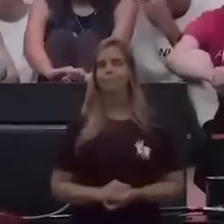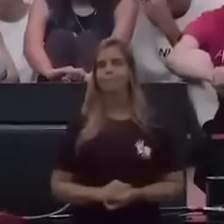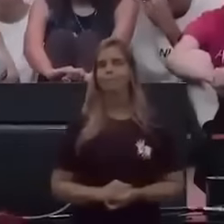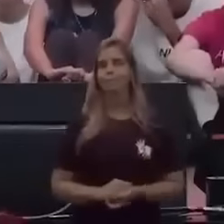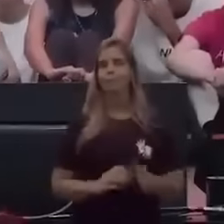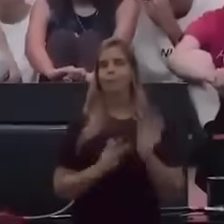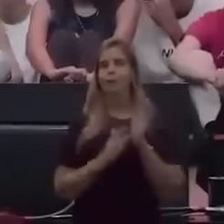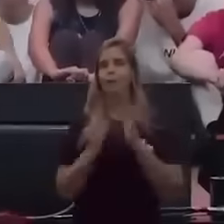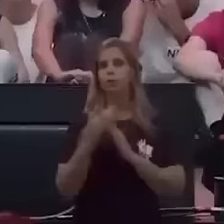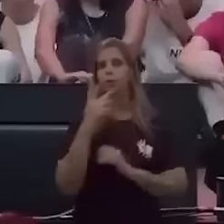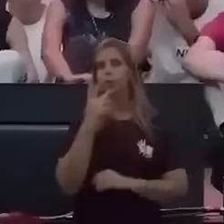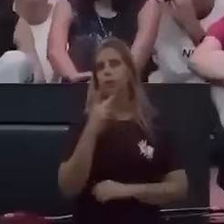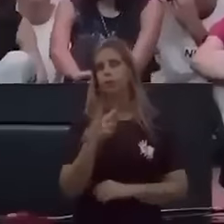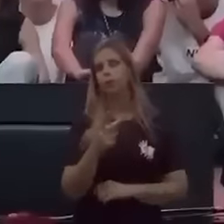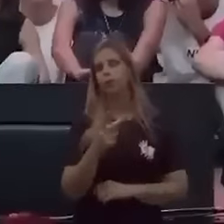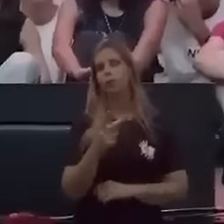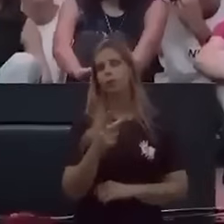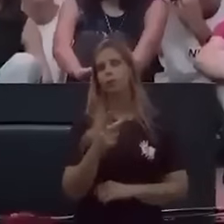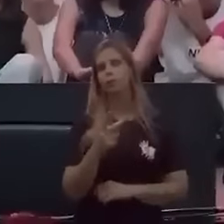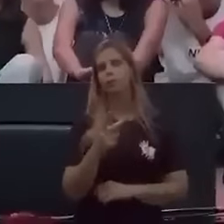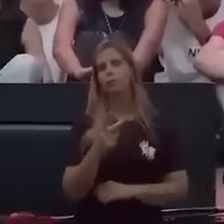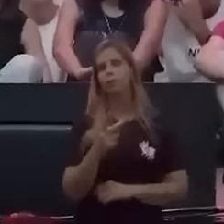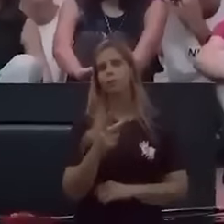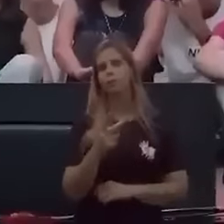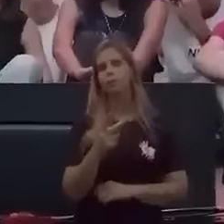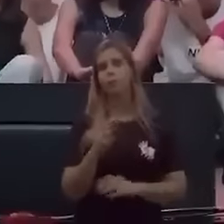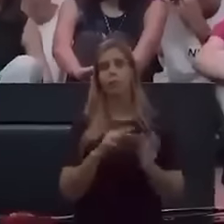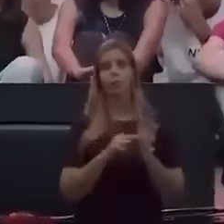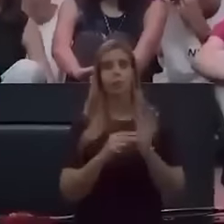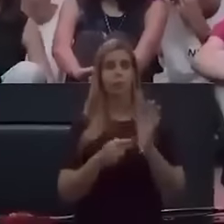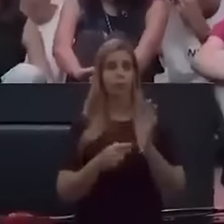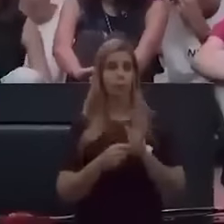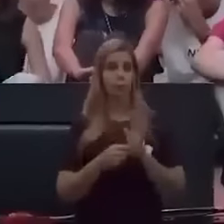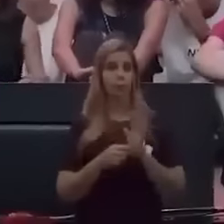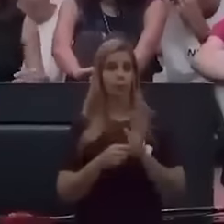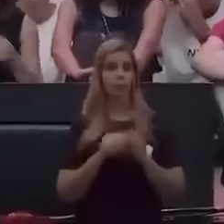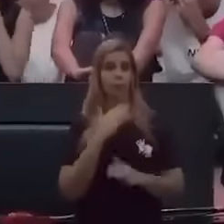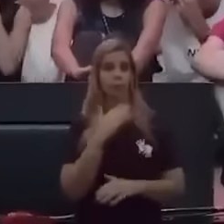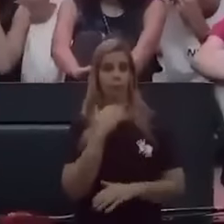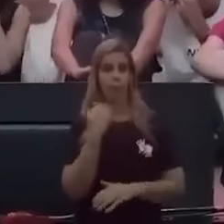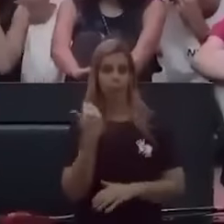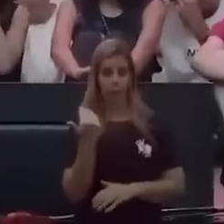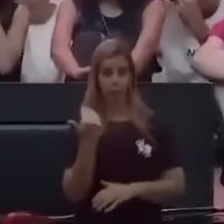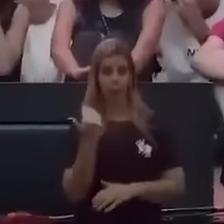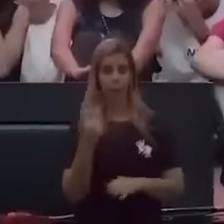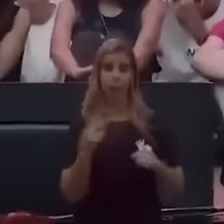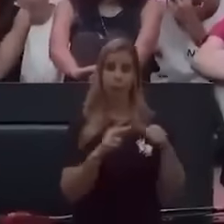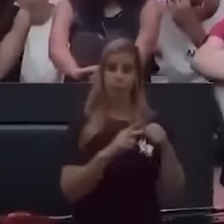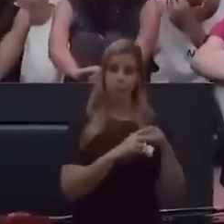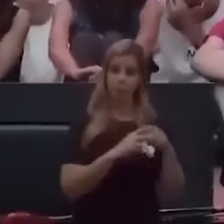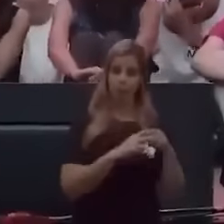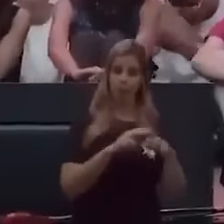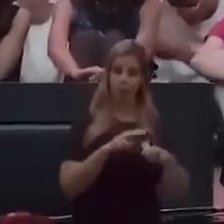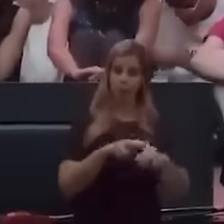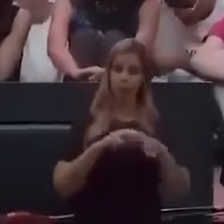Disse isto, verso 19, para significar com que gênero de morte Pedro havia de glorificar a